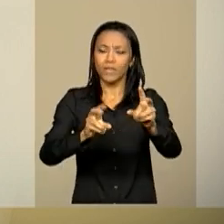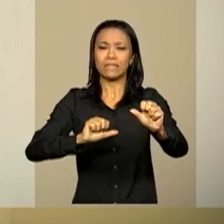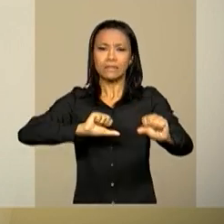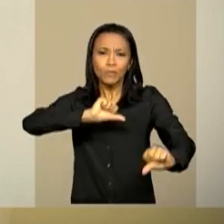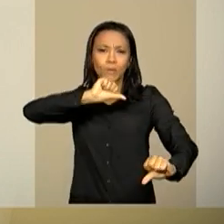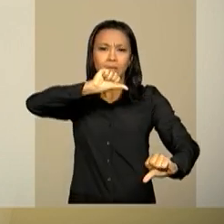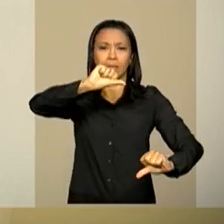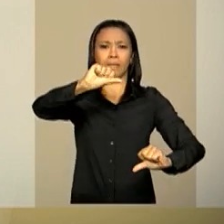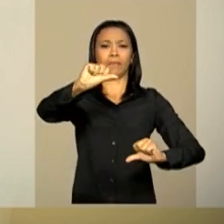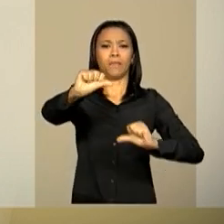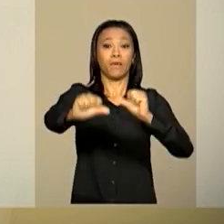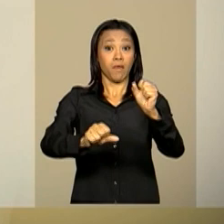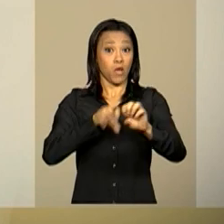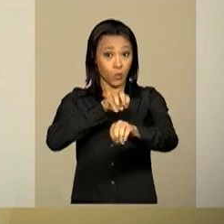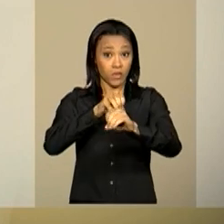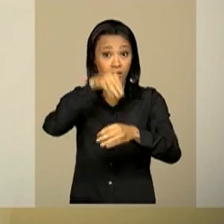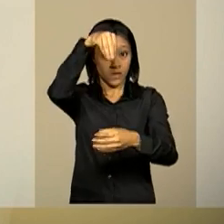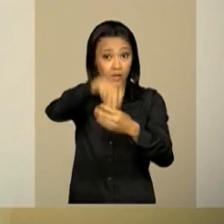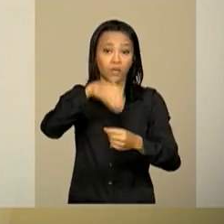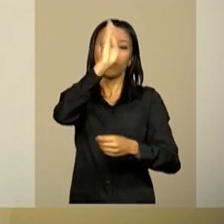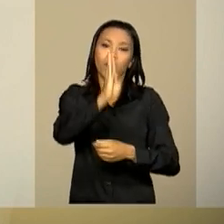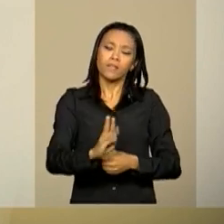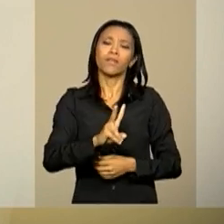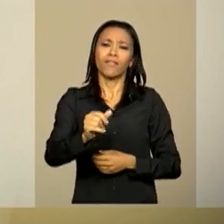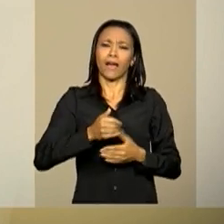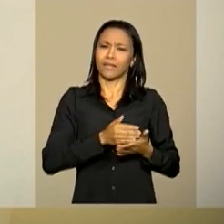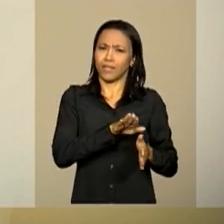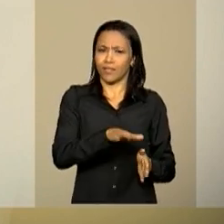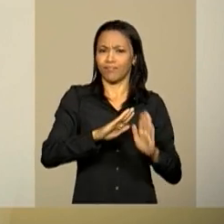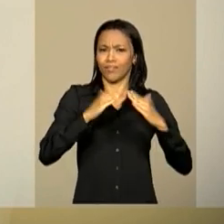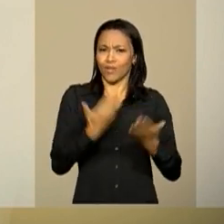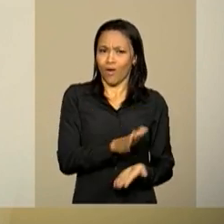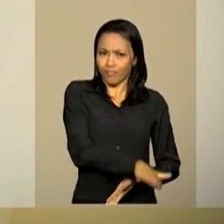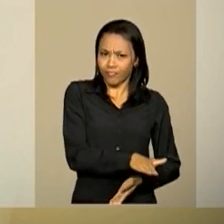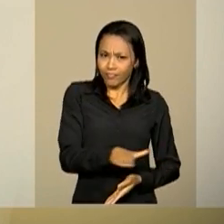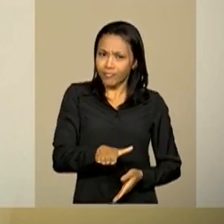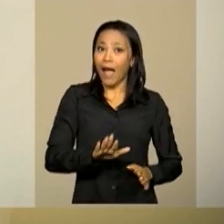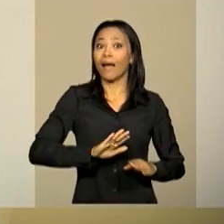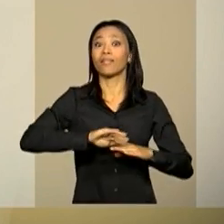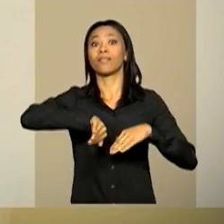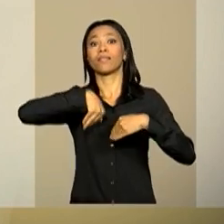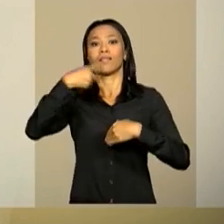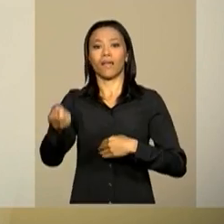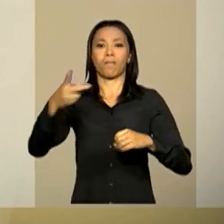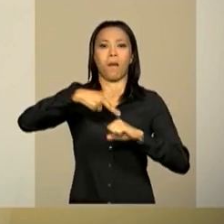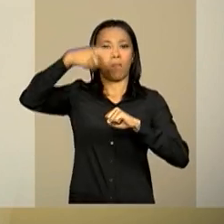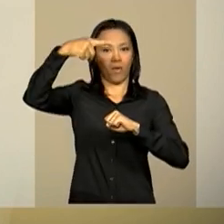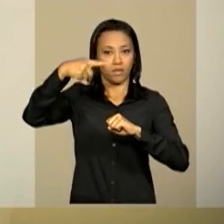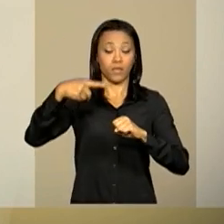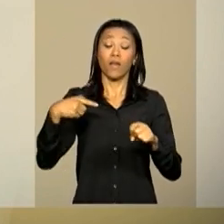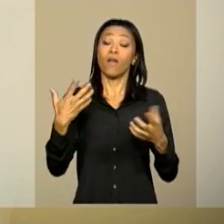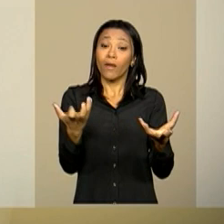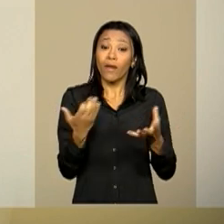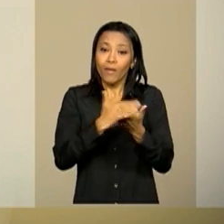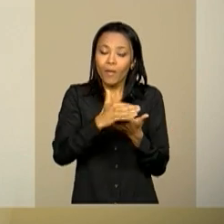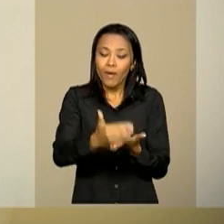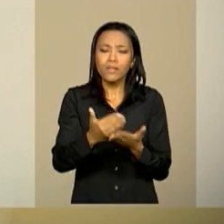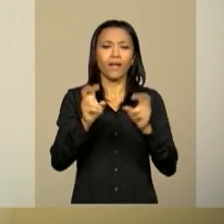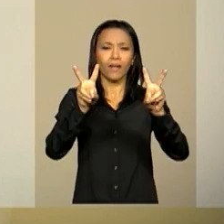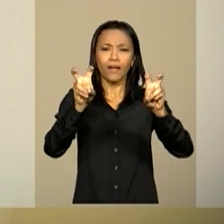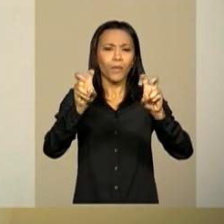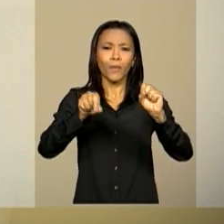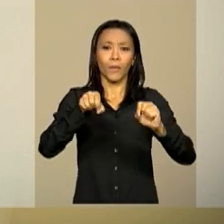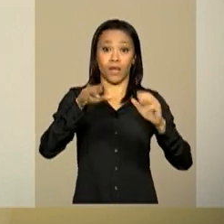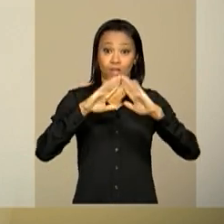transformação do ensino no Brasil que vai da creche a pós--graduação quero começar Luciano falando da